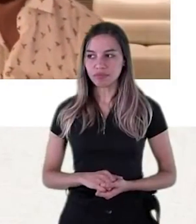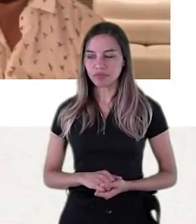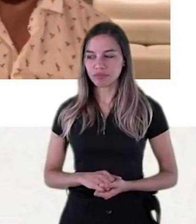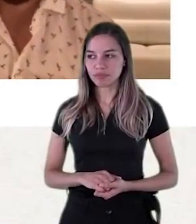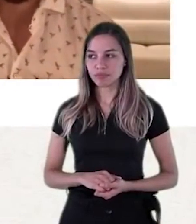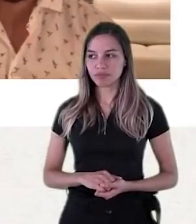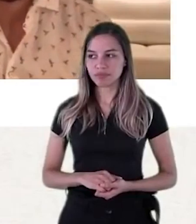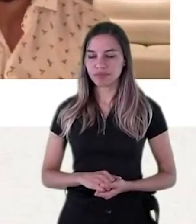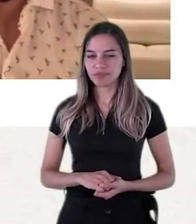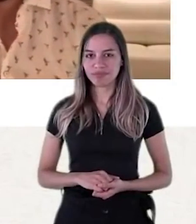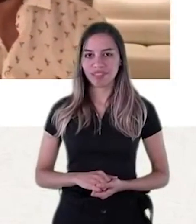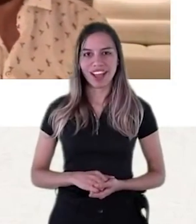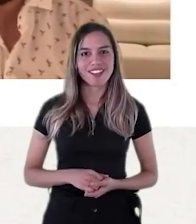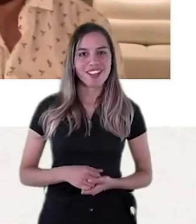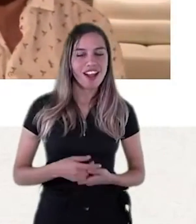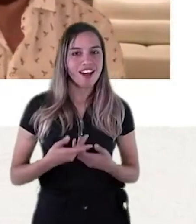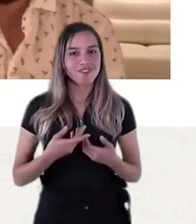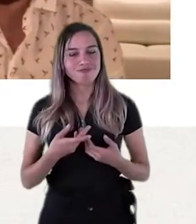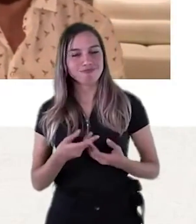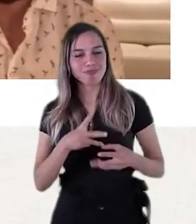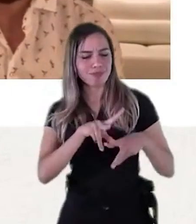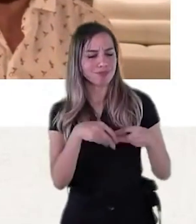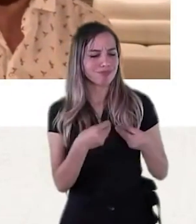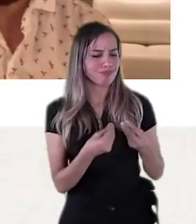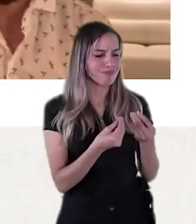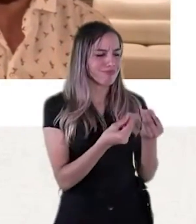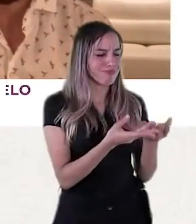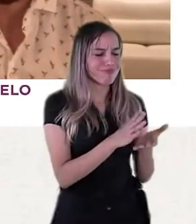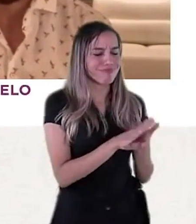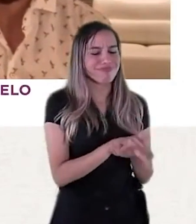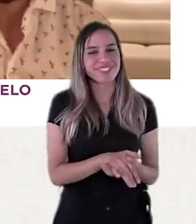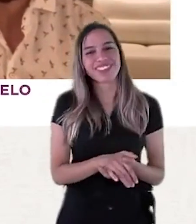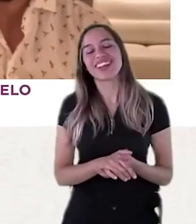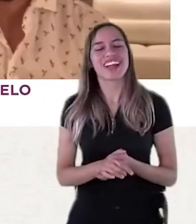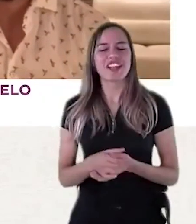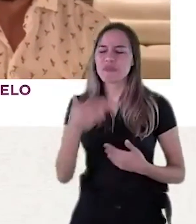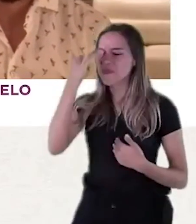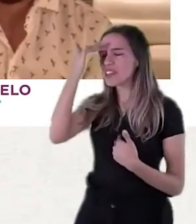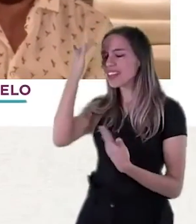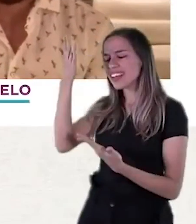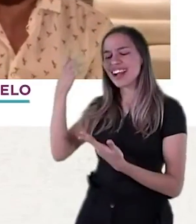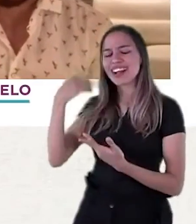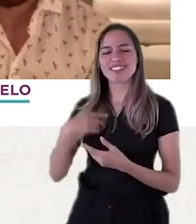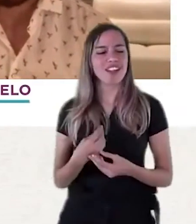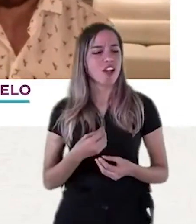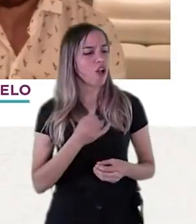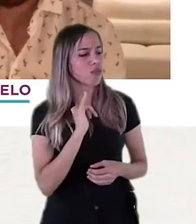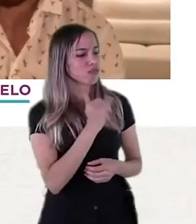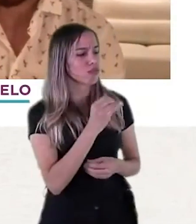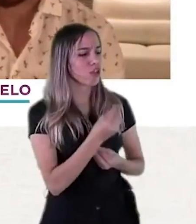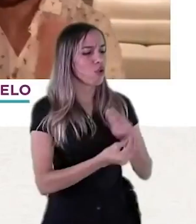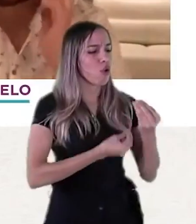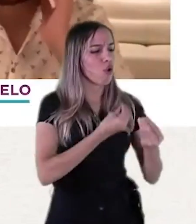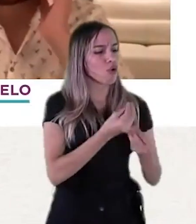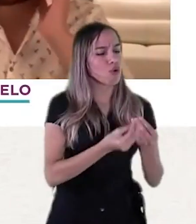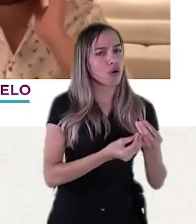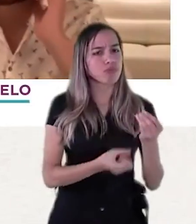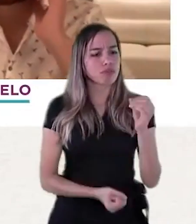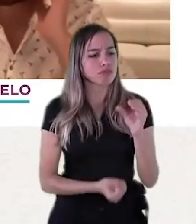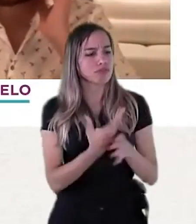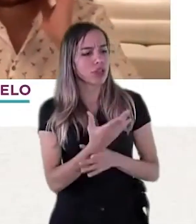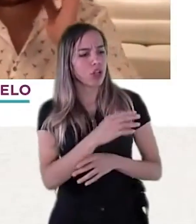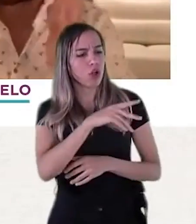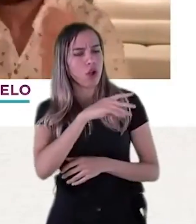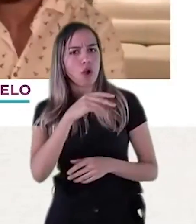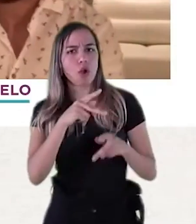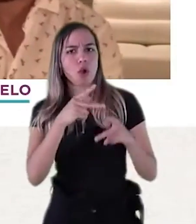Fica essa homenagem aí. Obrigado. Contando para você como foi o poema José. Quem é a pessoa? Depois